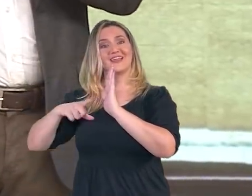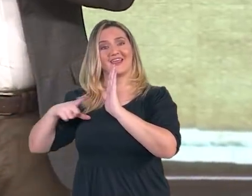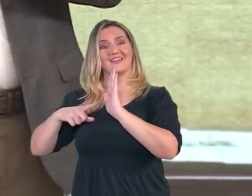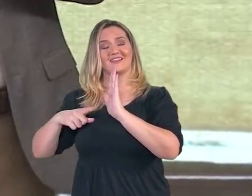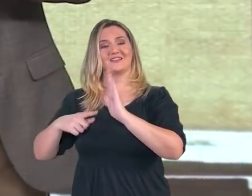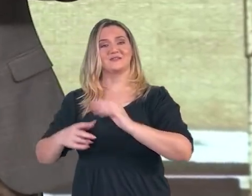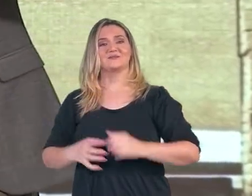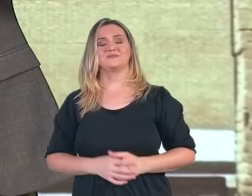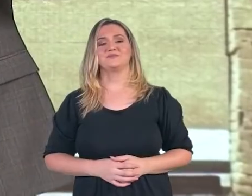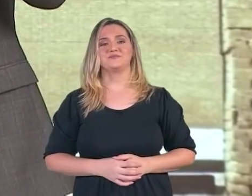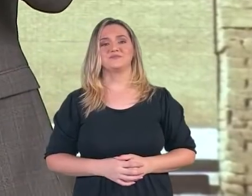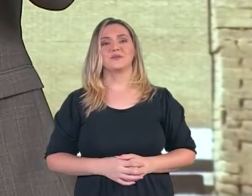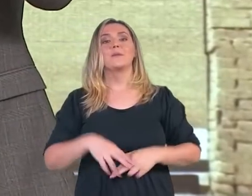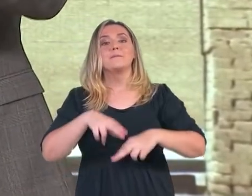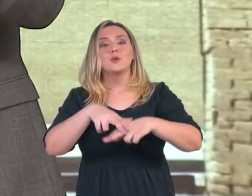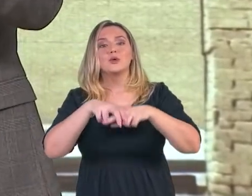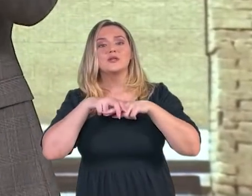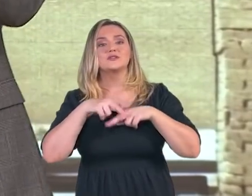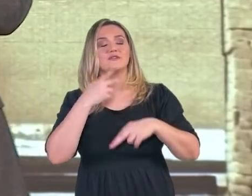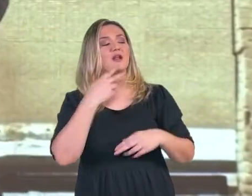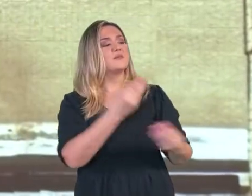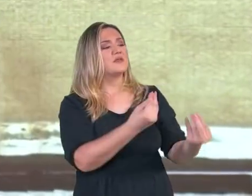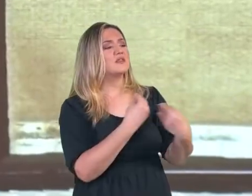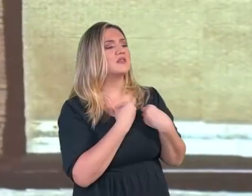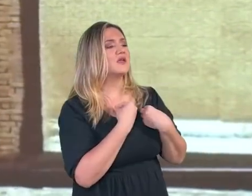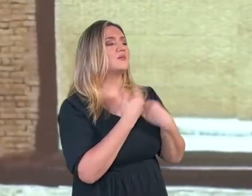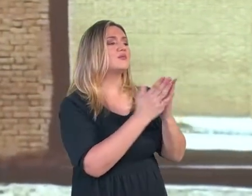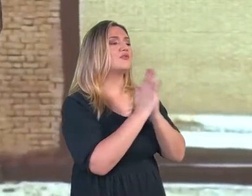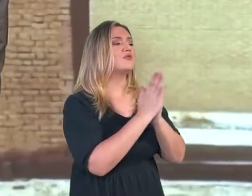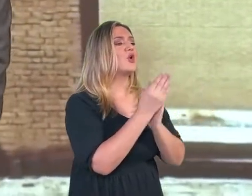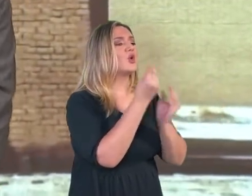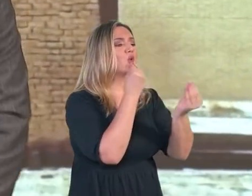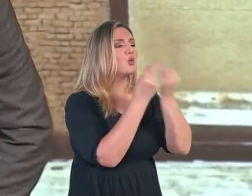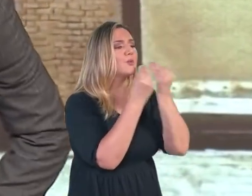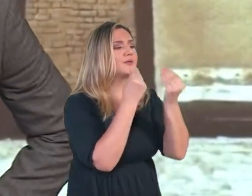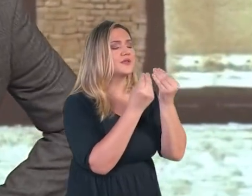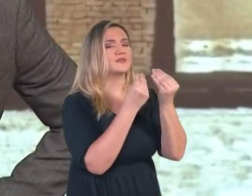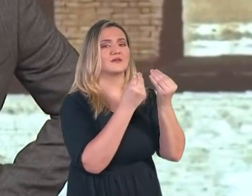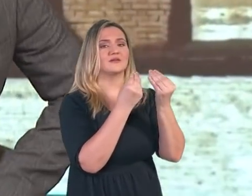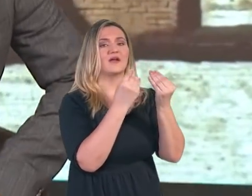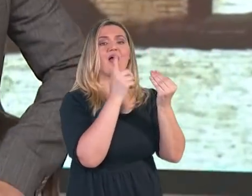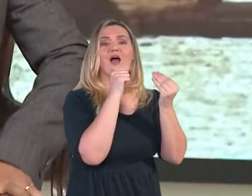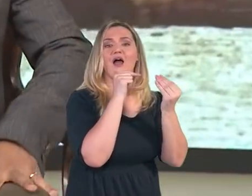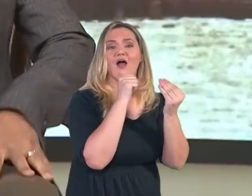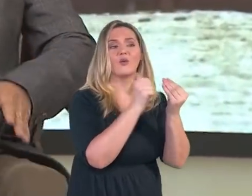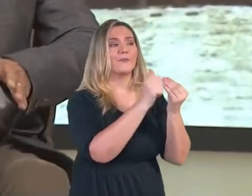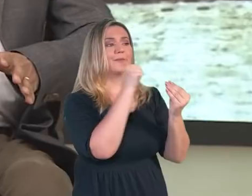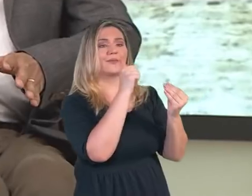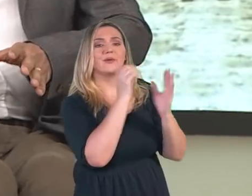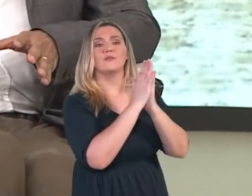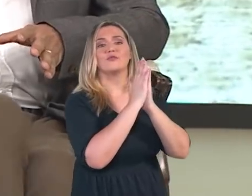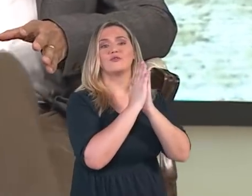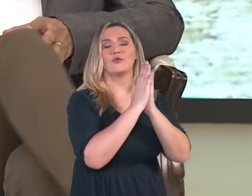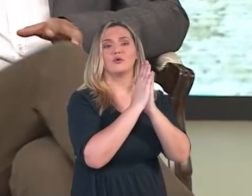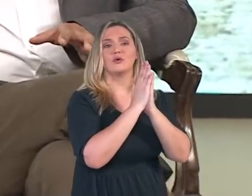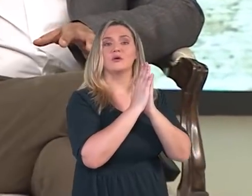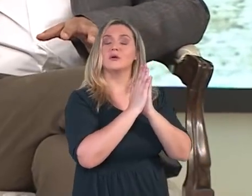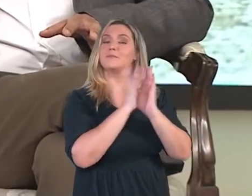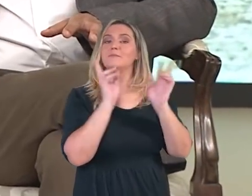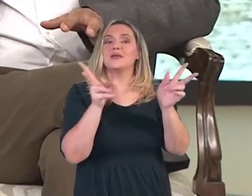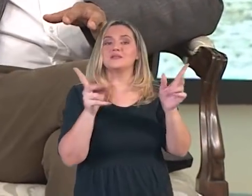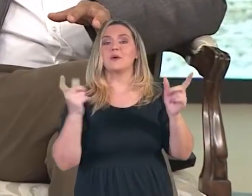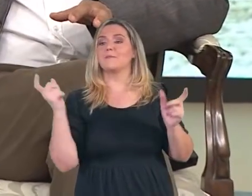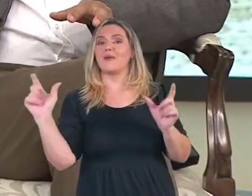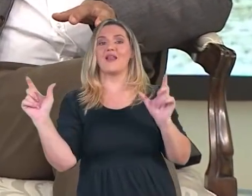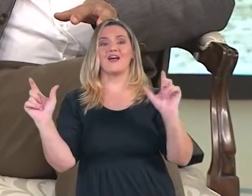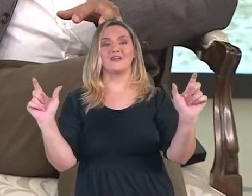de Daniel, dê-nos legumes para comer e água para beber, Daniel capítulo 1, versículo 12, usa praticamente as mesmas